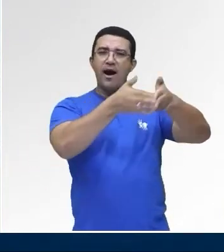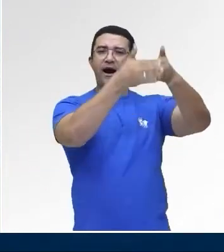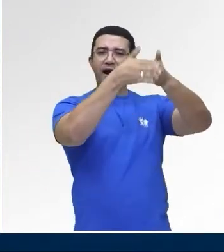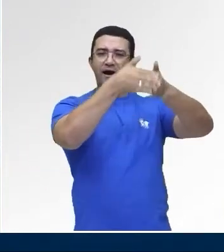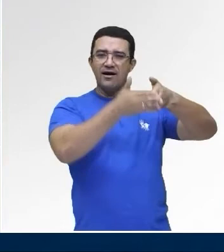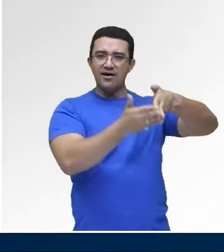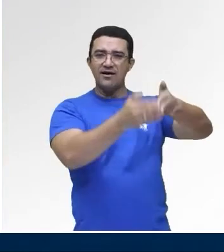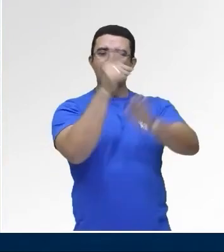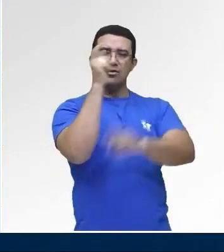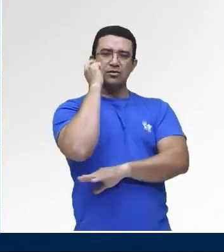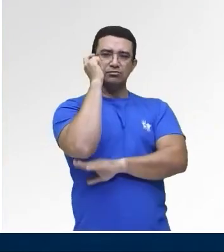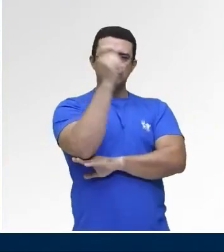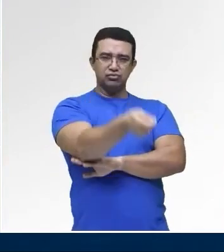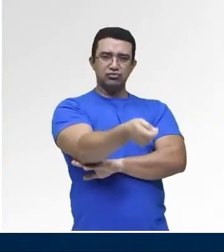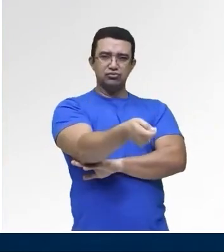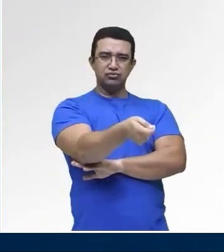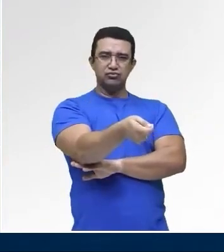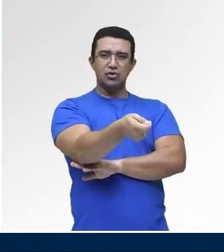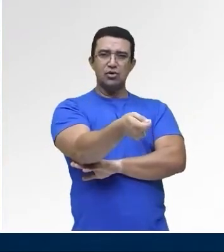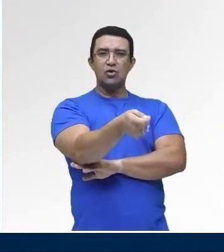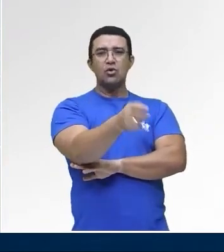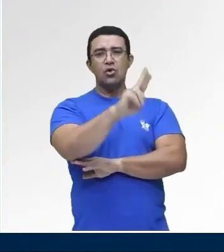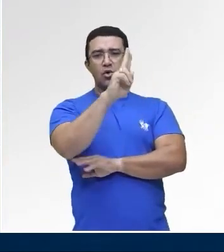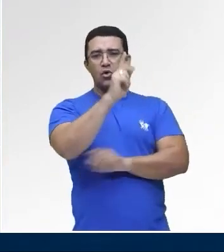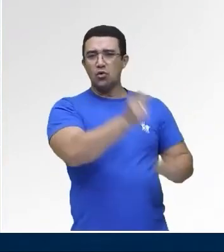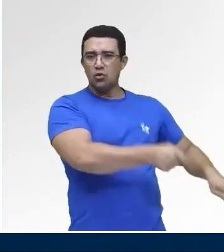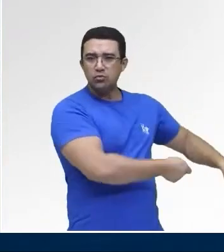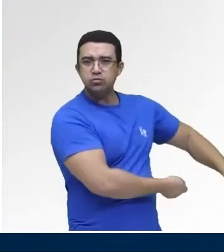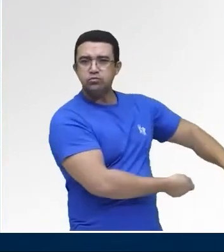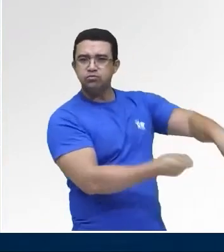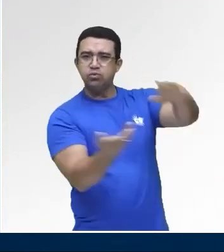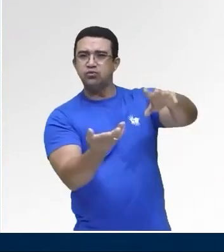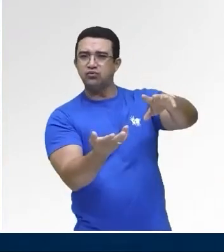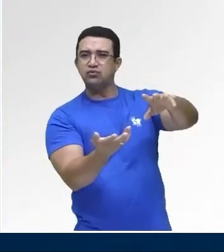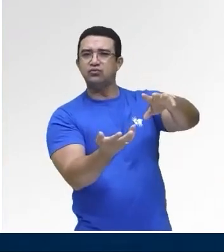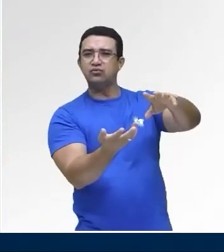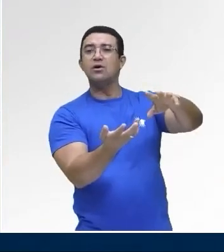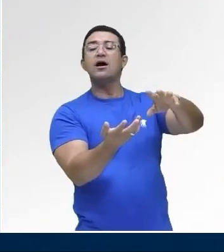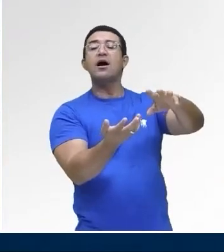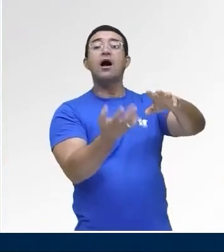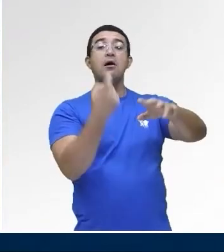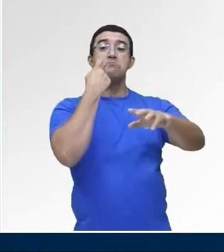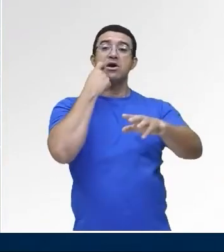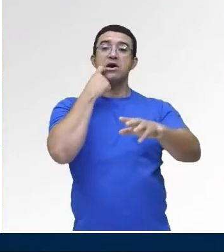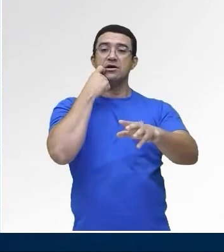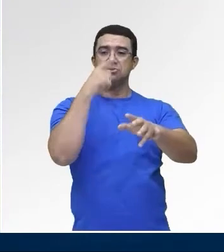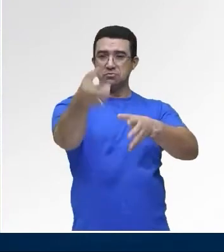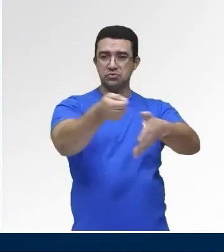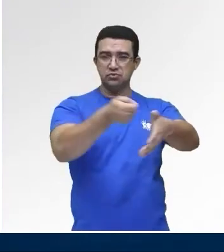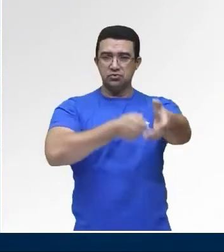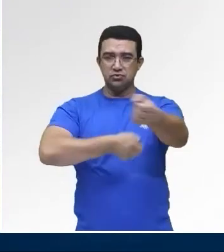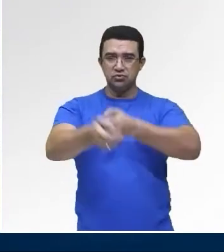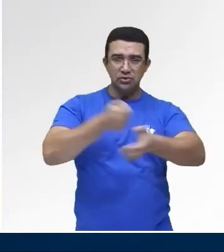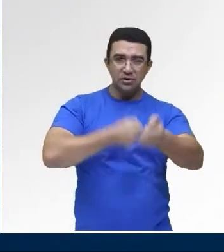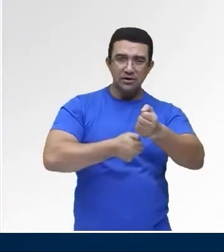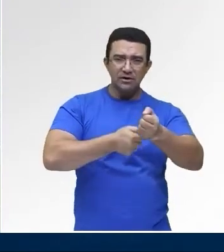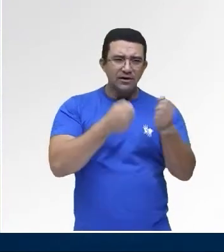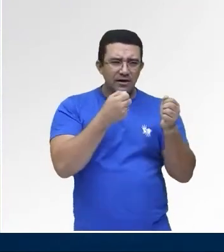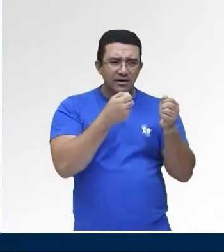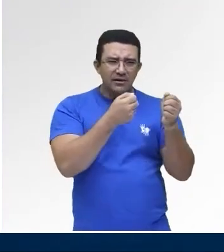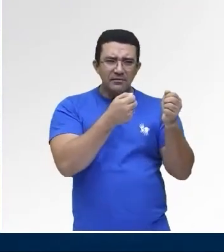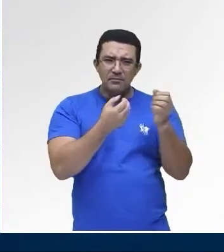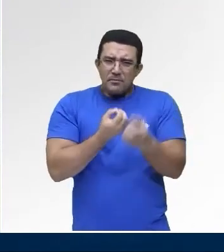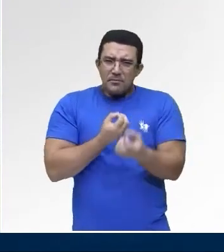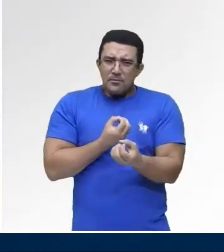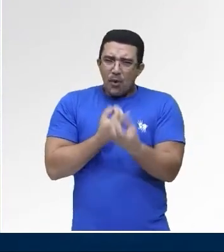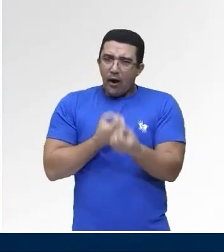pescando os peixes. Então, nesse poema, ela conseguiu construir, né, de uma